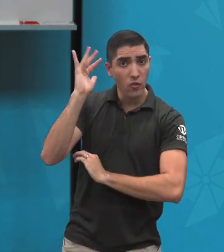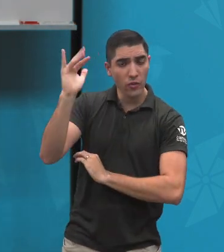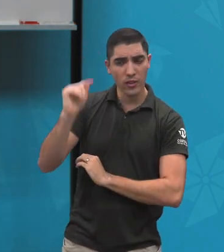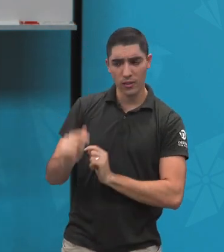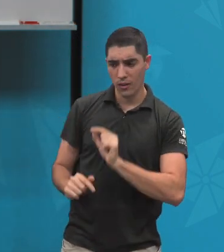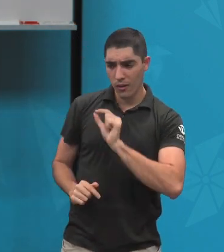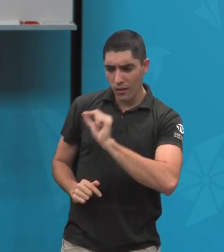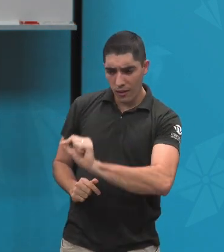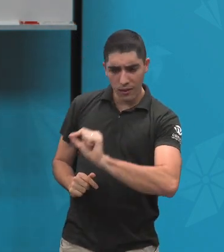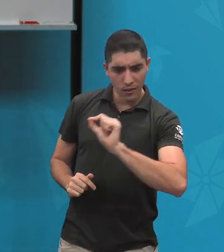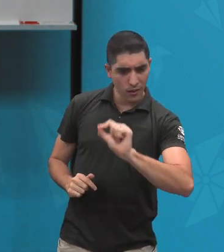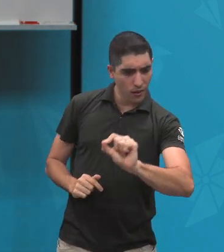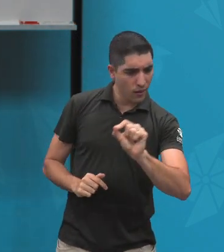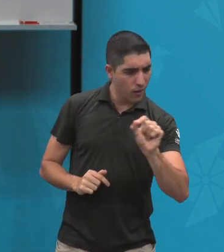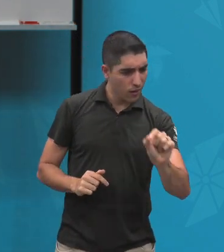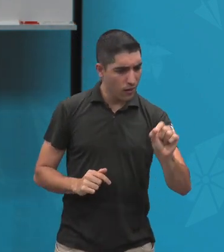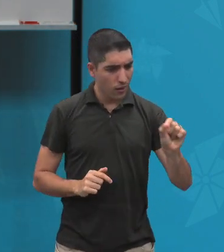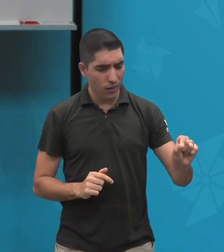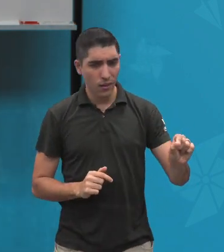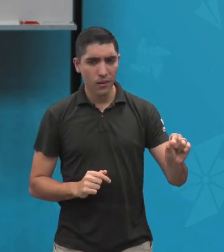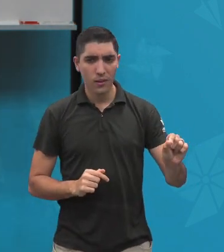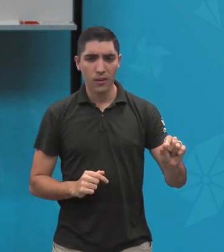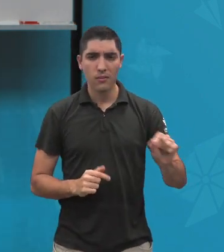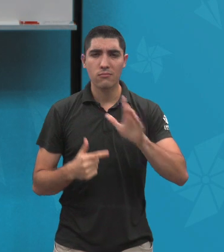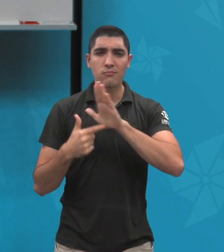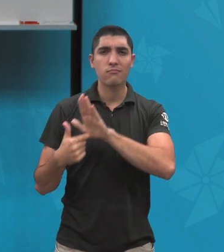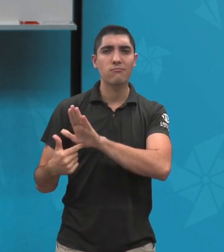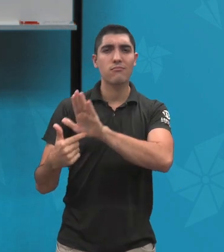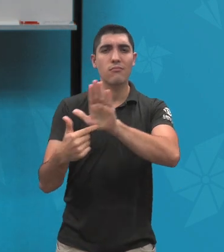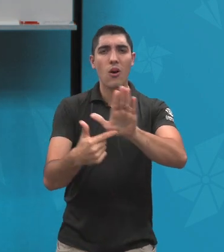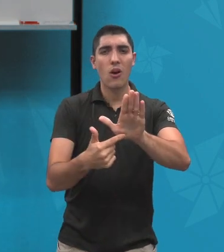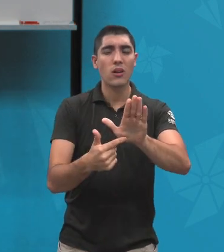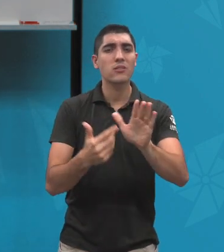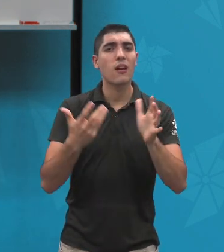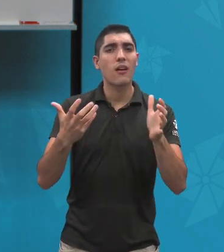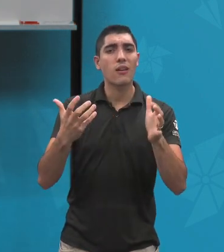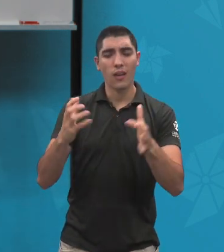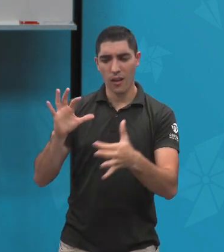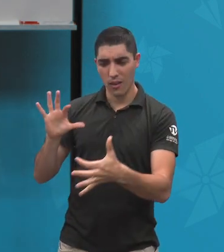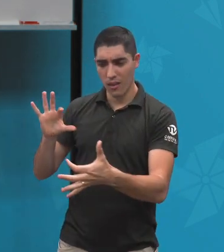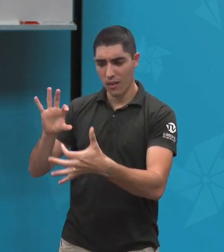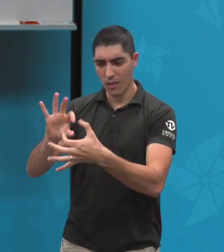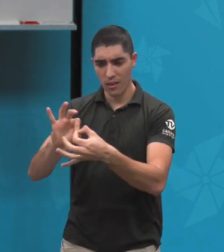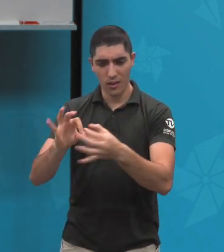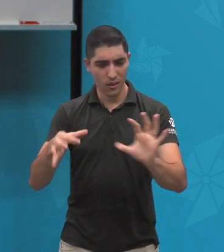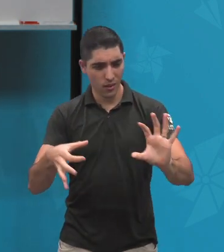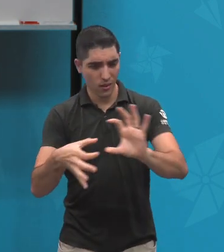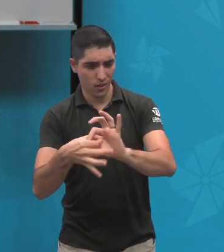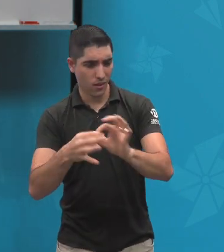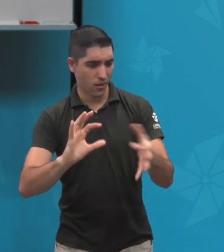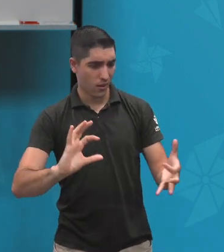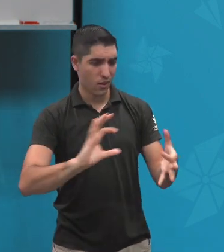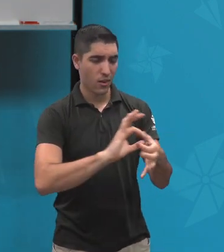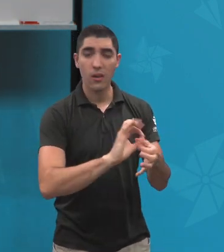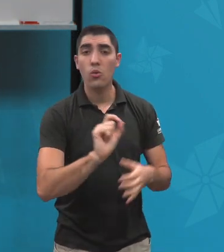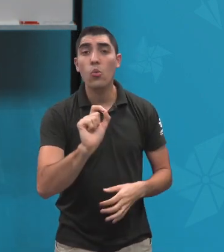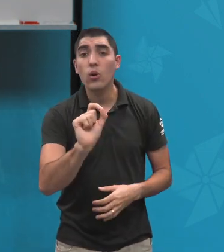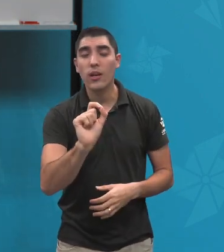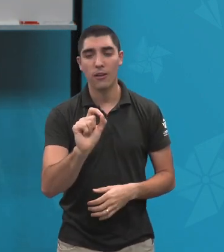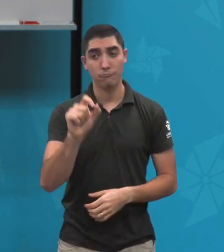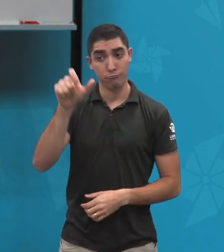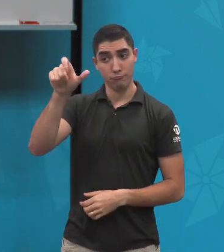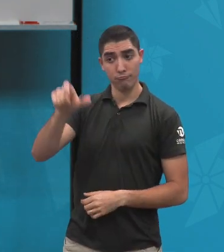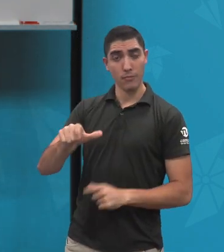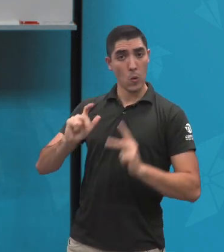filosóficos, pouco a pouco vai ficando cada vez mais claro que existe uma espécie de ligação entre a capacidade